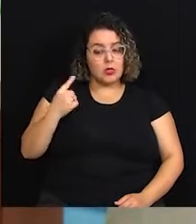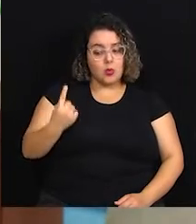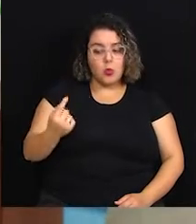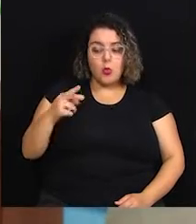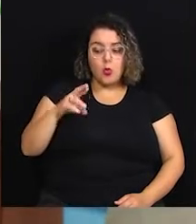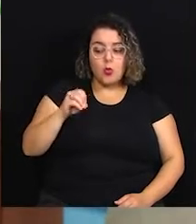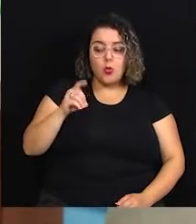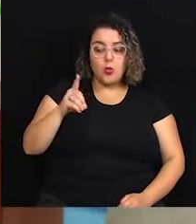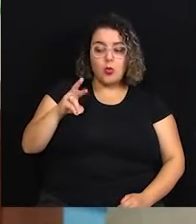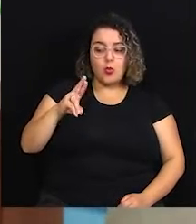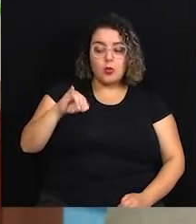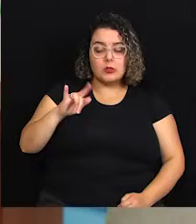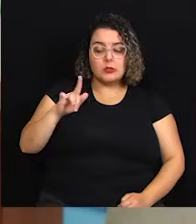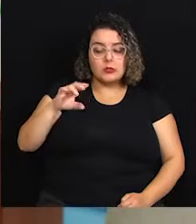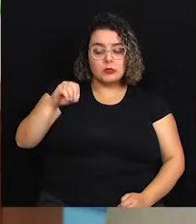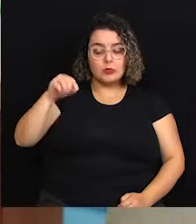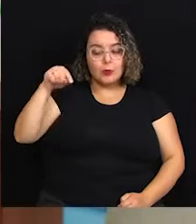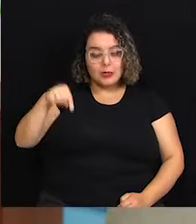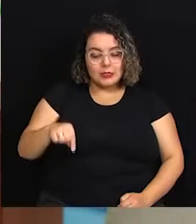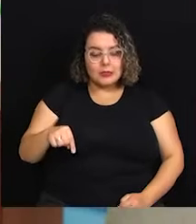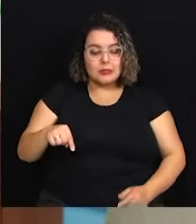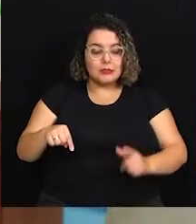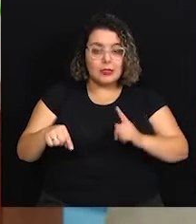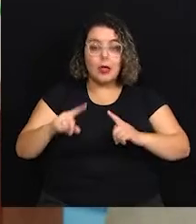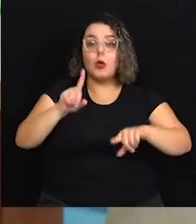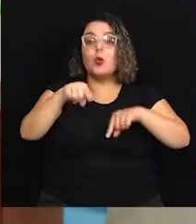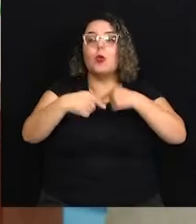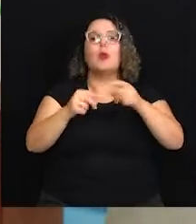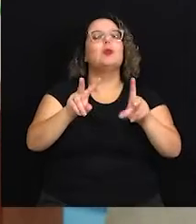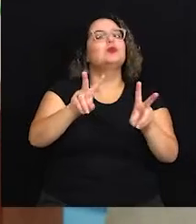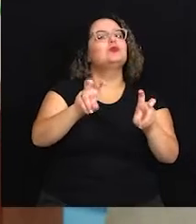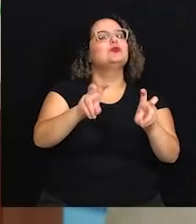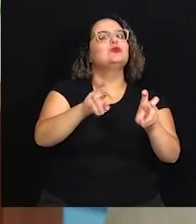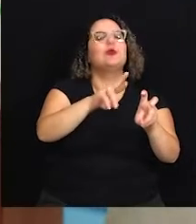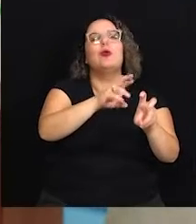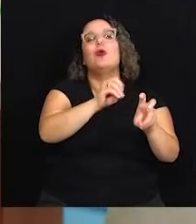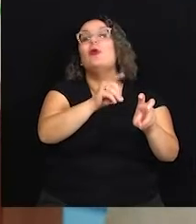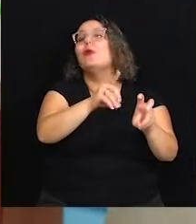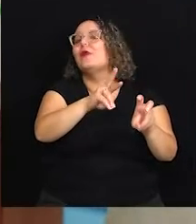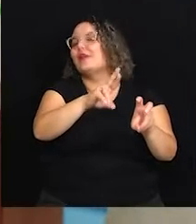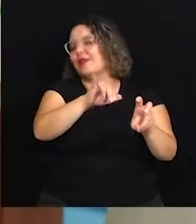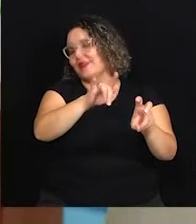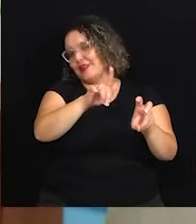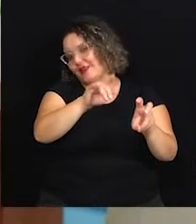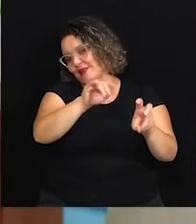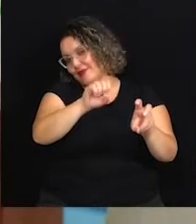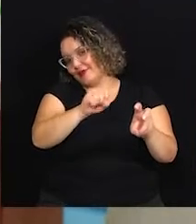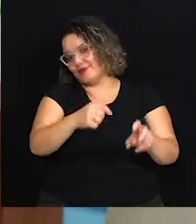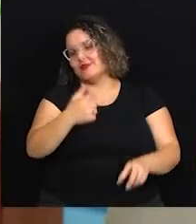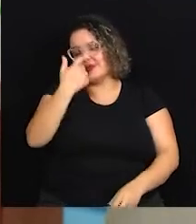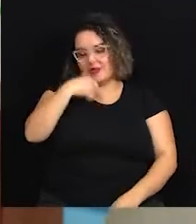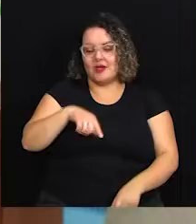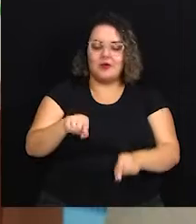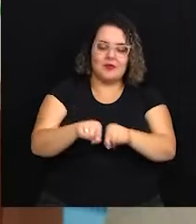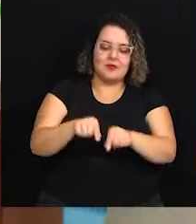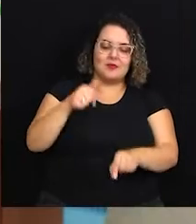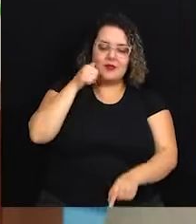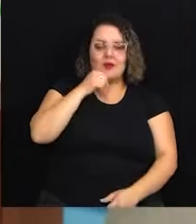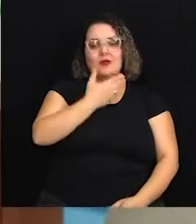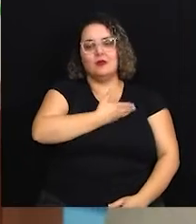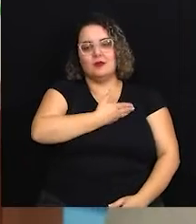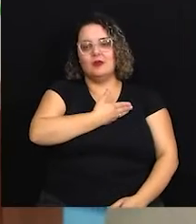outros Rodrigos, vamos pensar assim, né? Aí eu e uma amiga começamos a fazer uma pesquisa que na época, né, era assim,